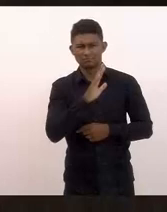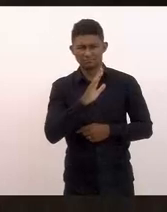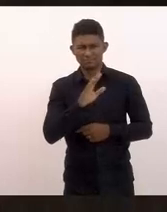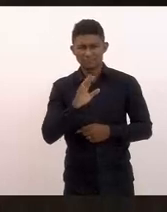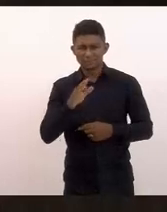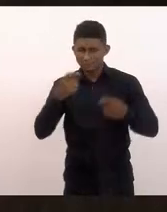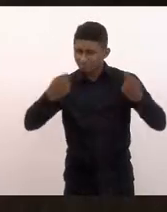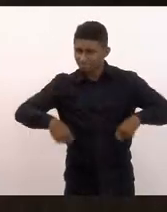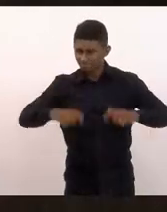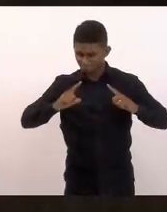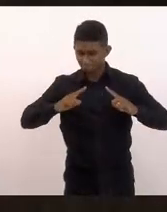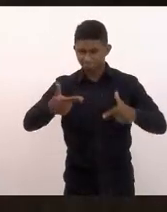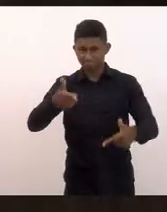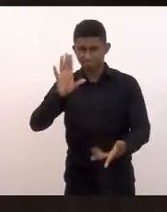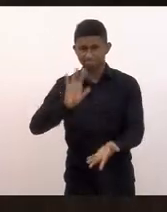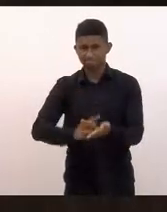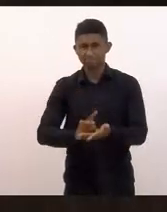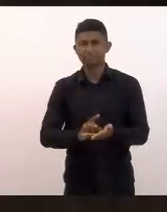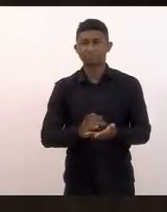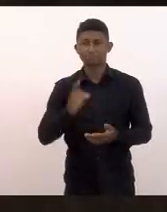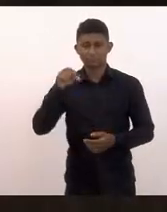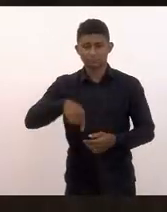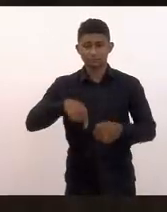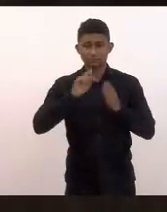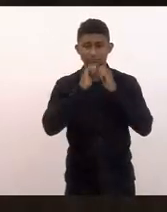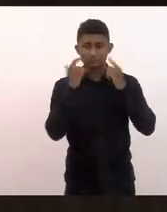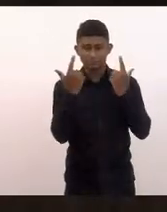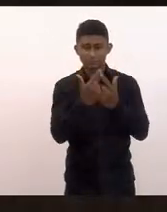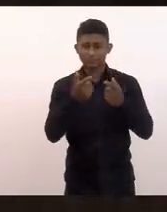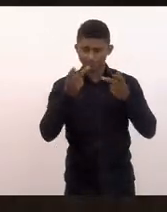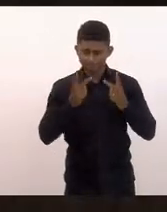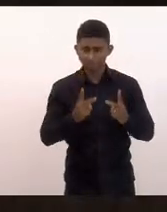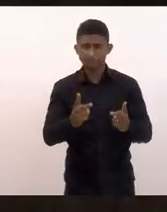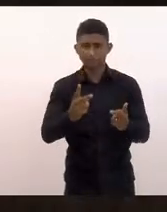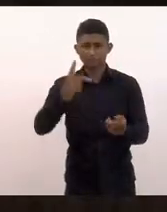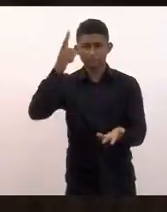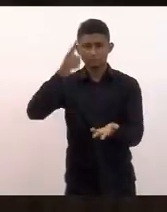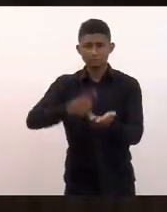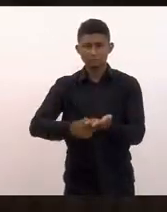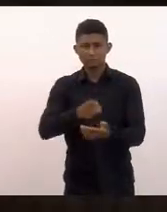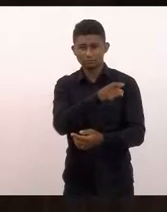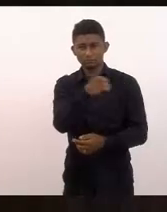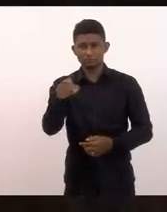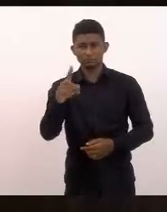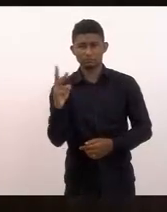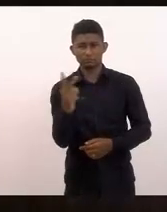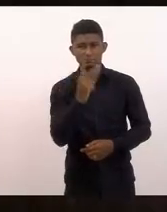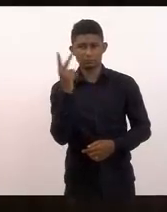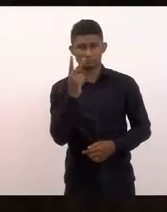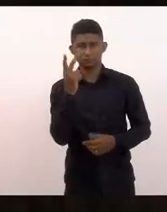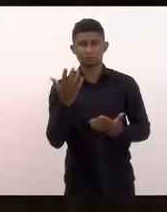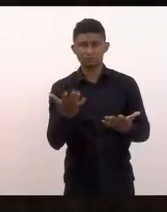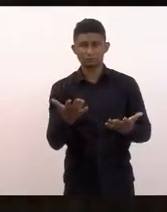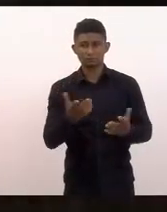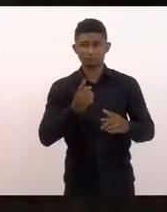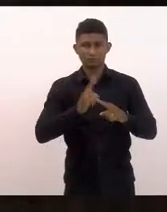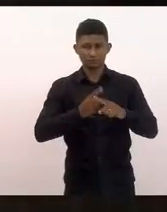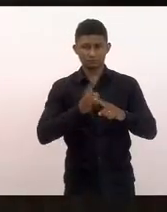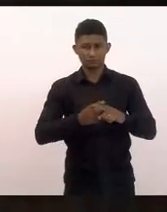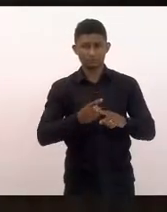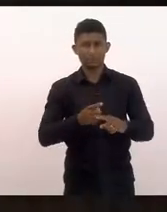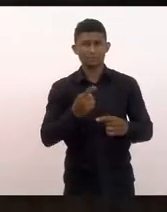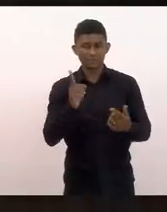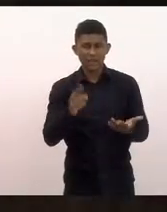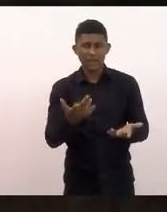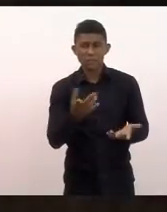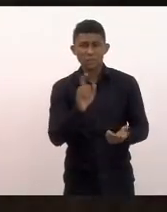o parlamento vai continuar aqui comprometido para que vocês tenham a valorização necessária de vocês. Porque não é favor,